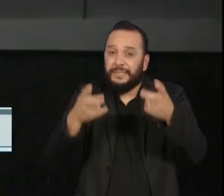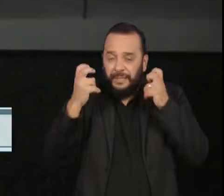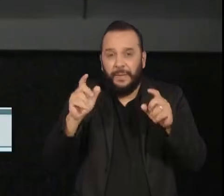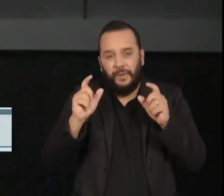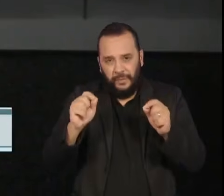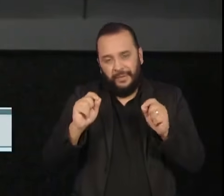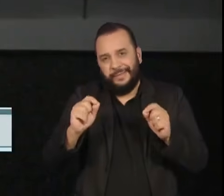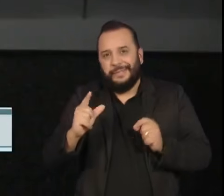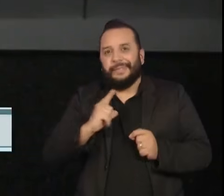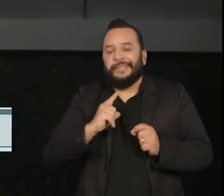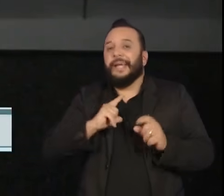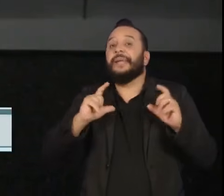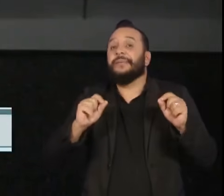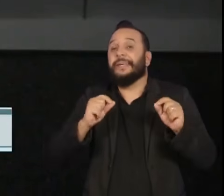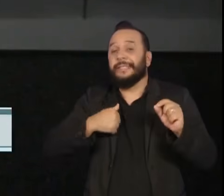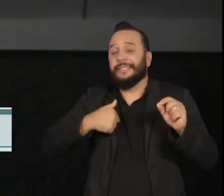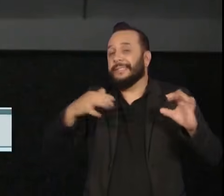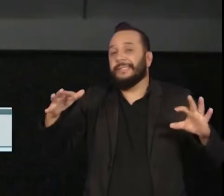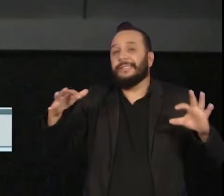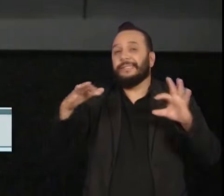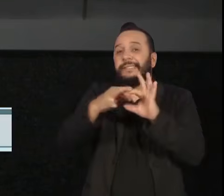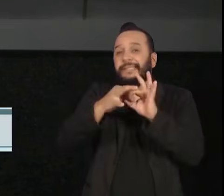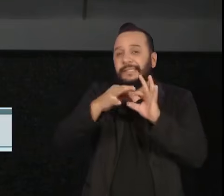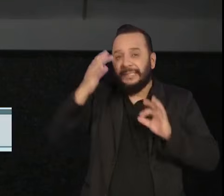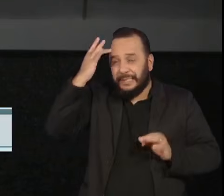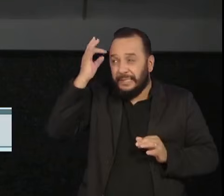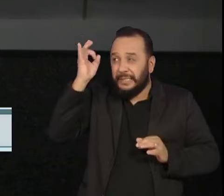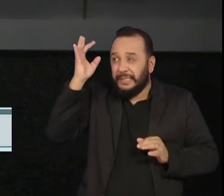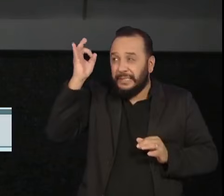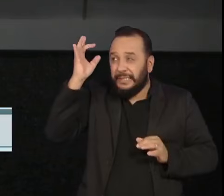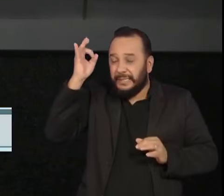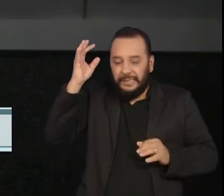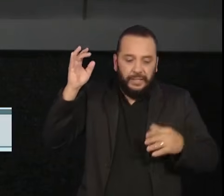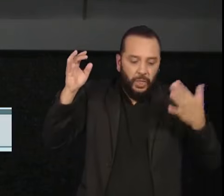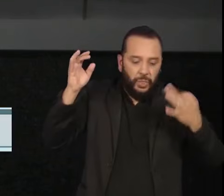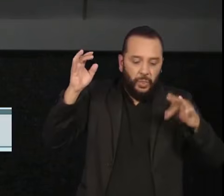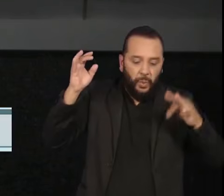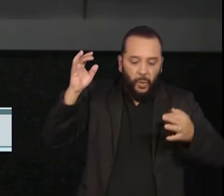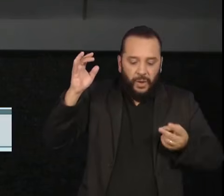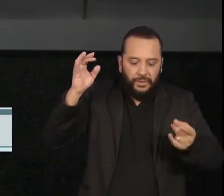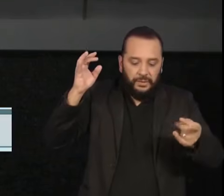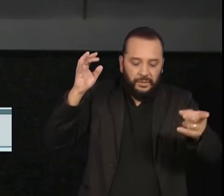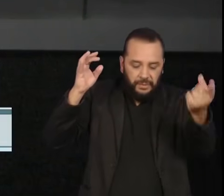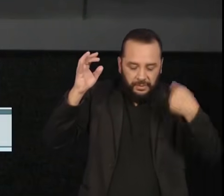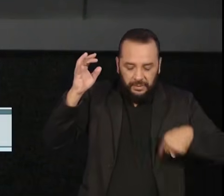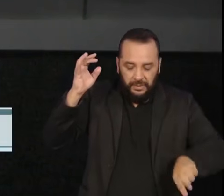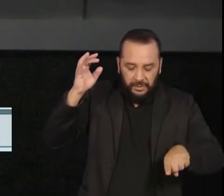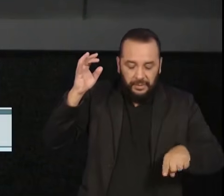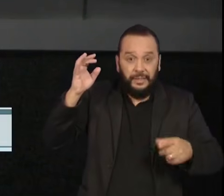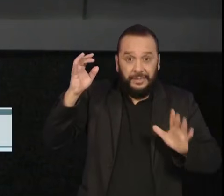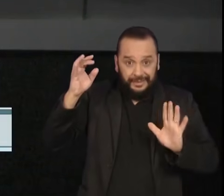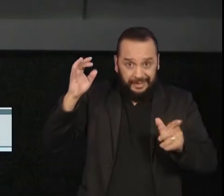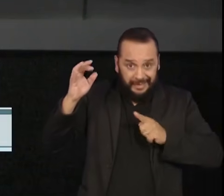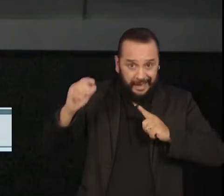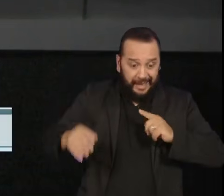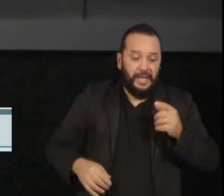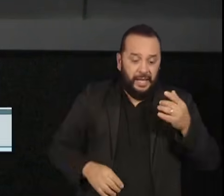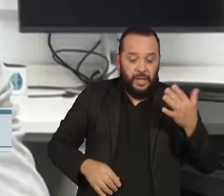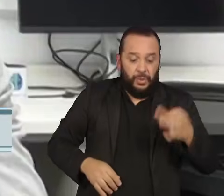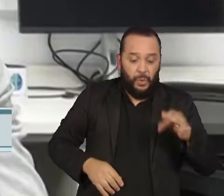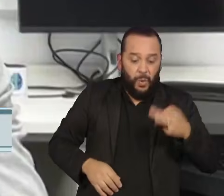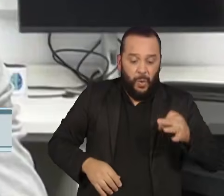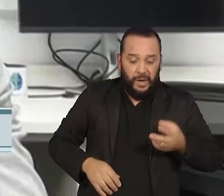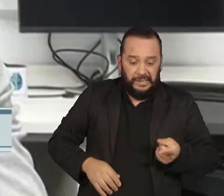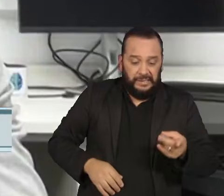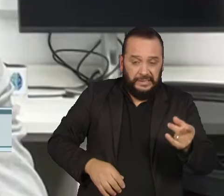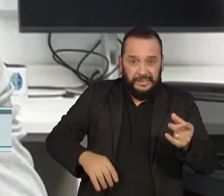grande, significativa tanto para enxaqueca quanto para dor crônica, mas a relação entre dor crônica e TDAH foi